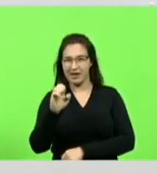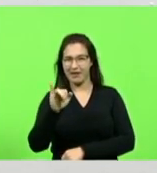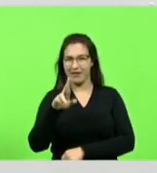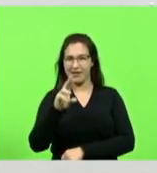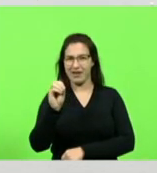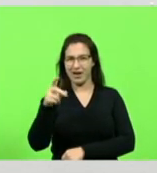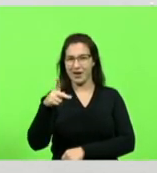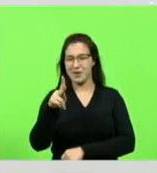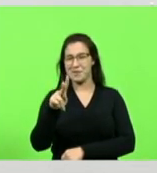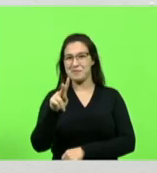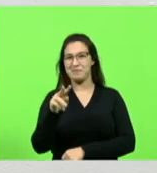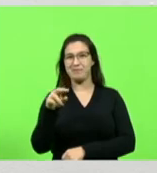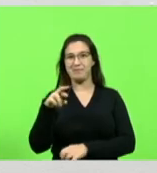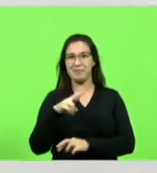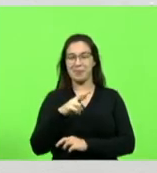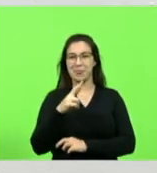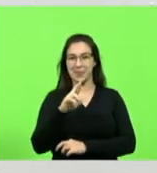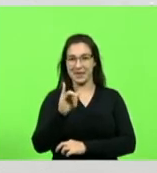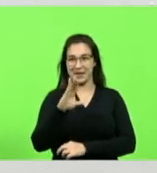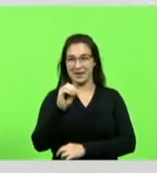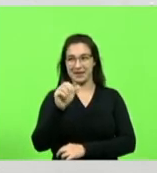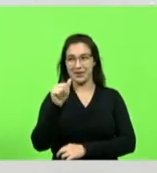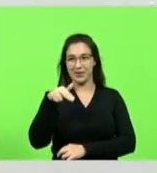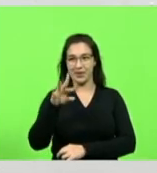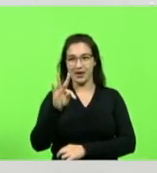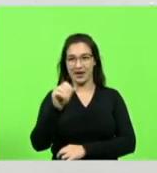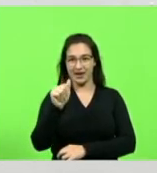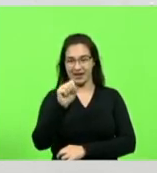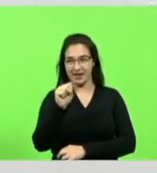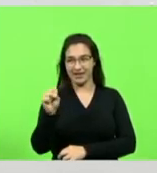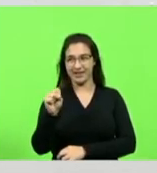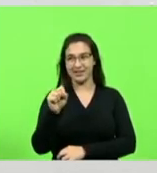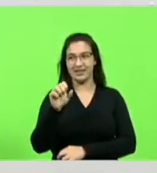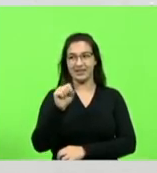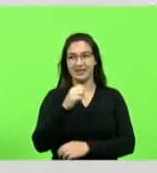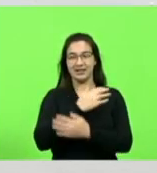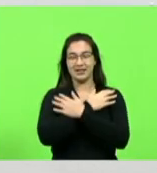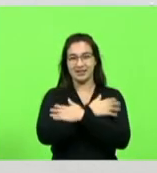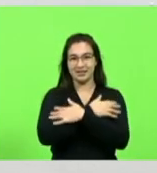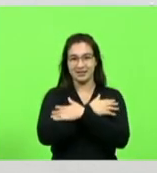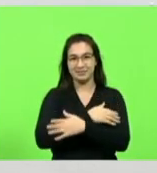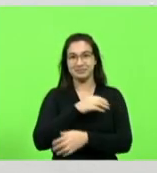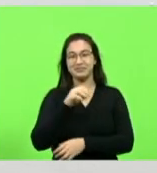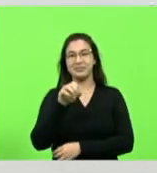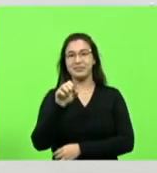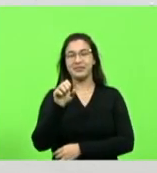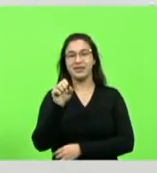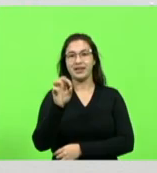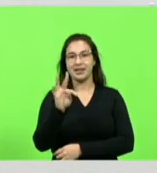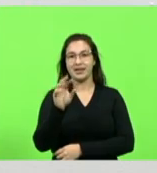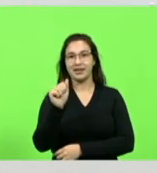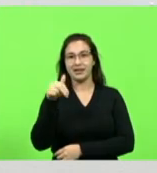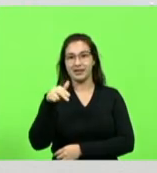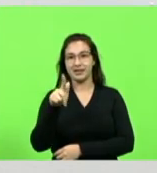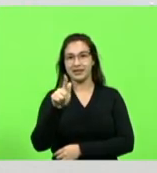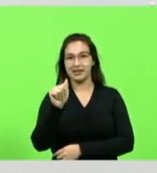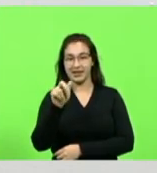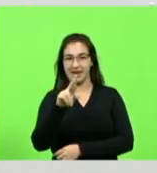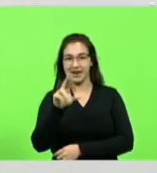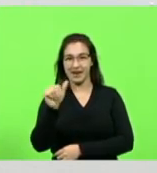Rio das Antas, Salto Veloso, São Joaquim, São José do Cerrito, Tangará,